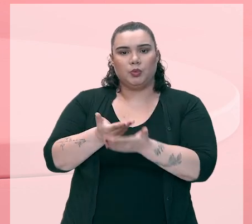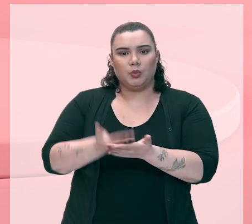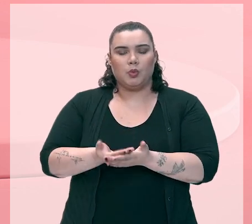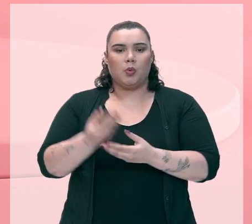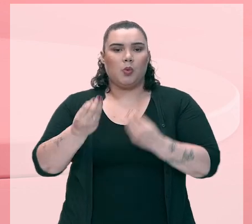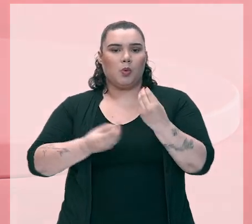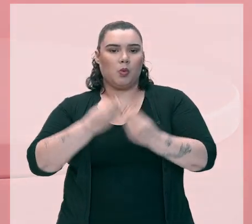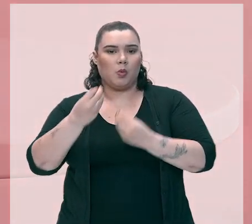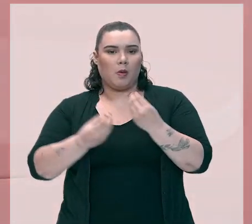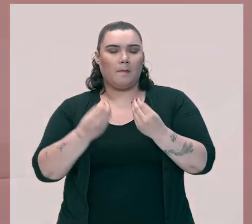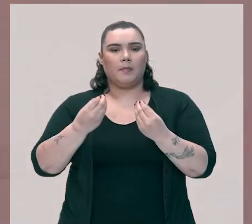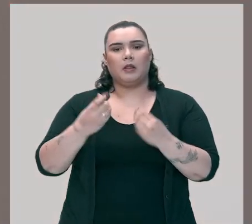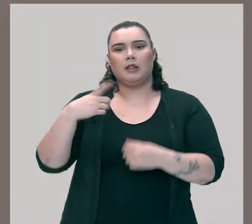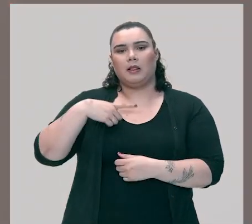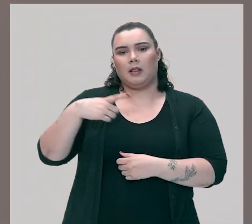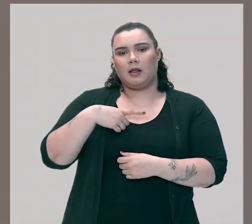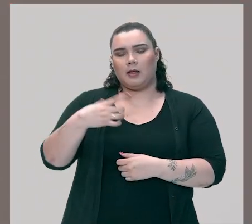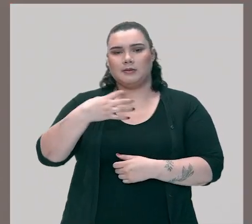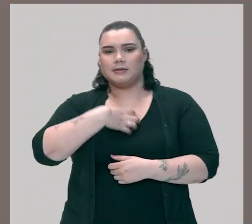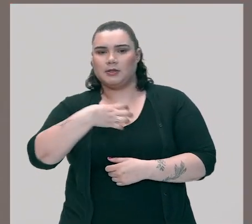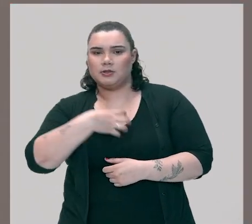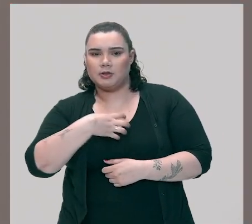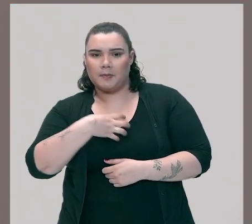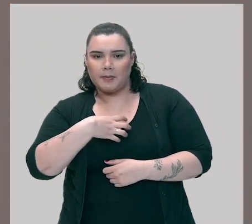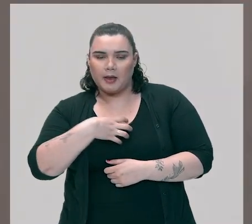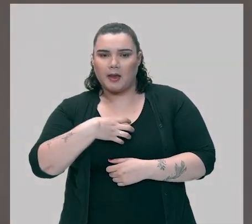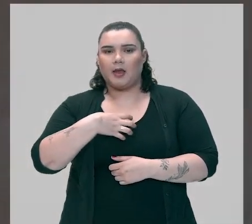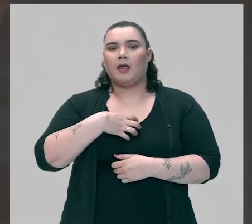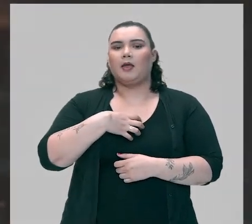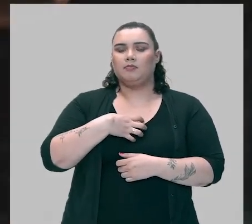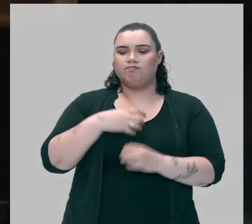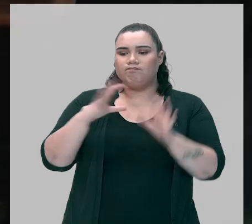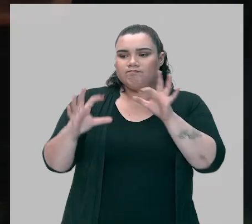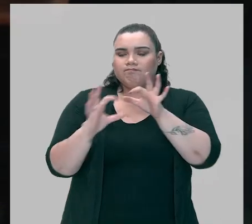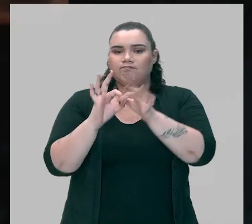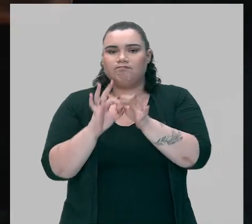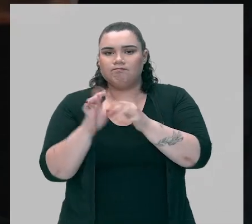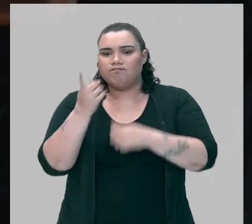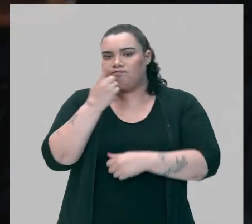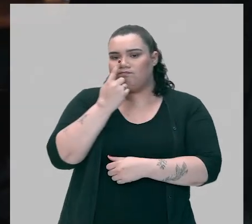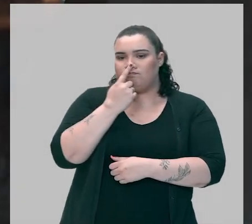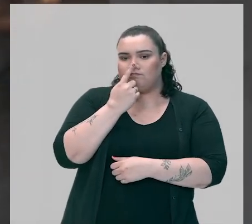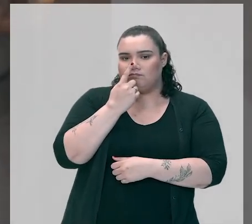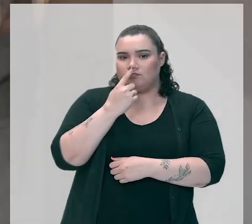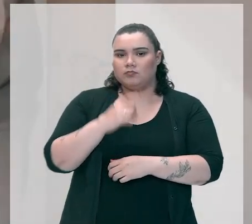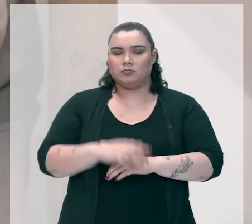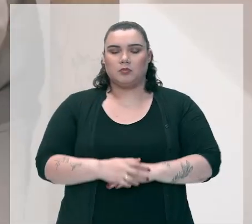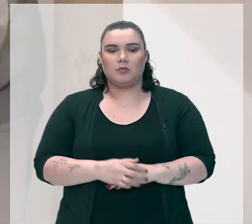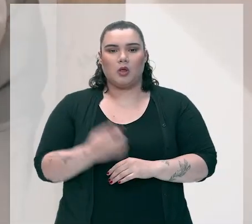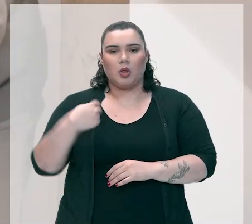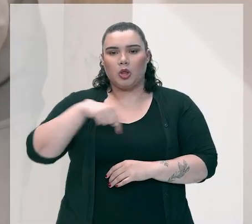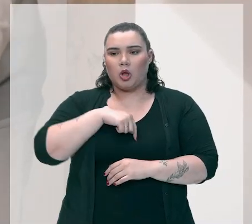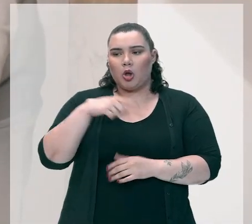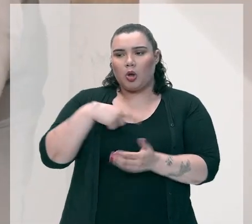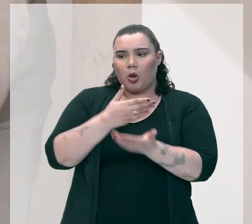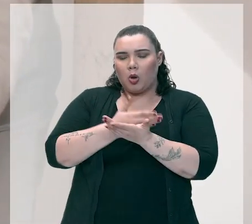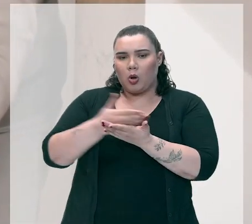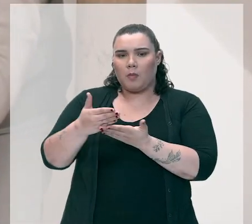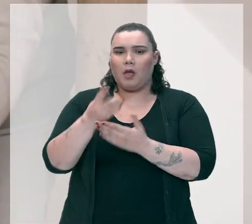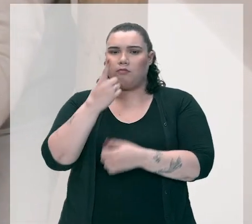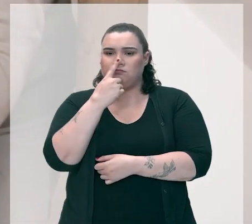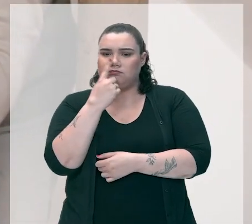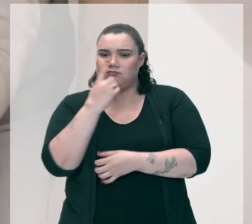estuda as bases por trás das emoções e dos vínculos afetivos. Quando criamos um